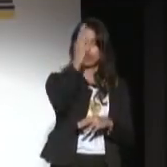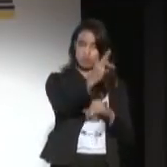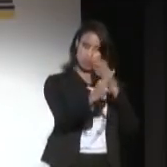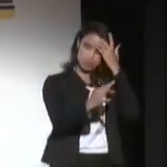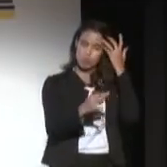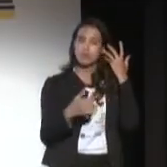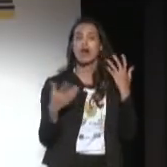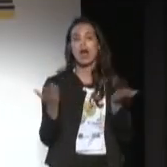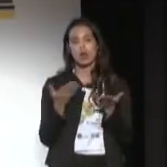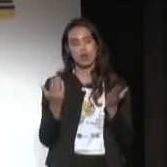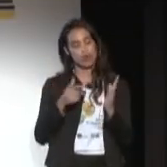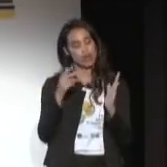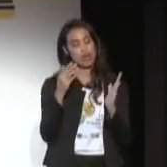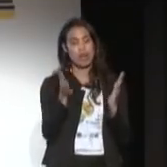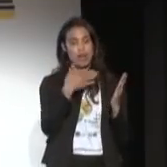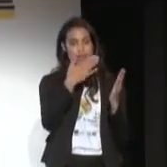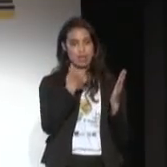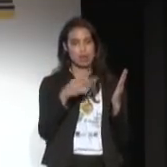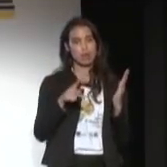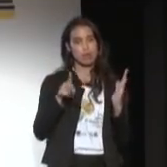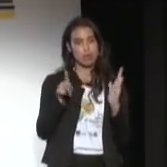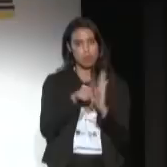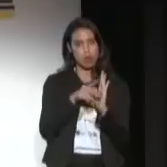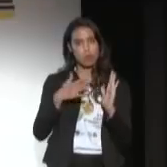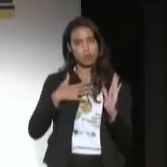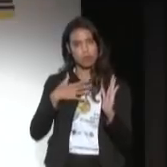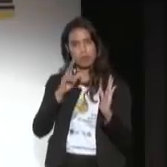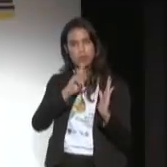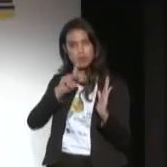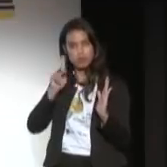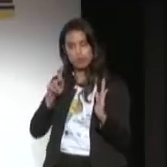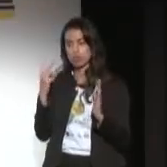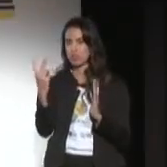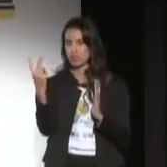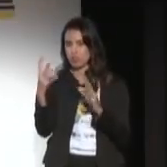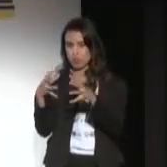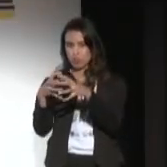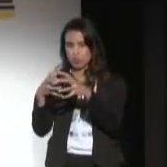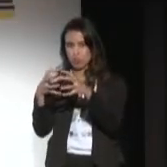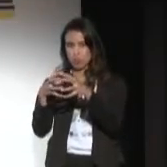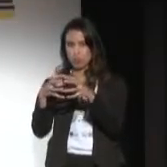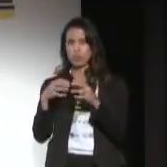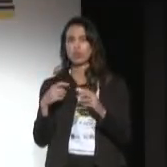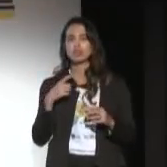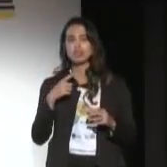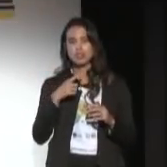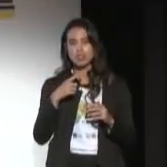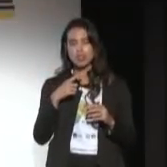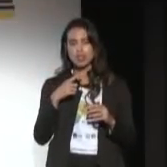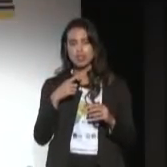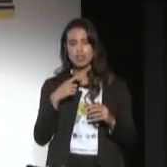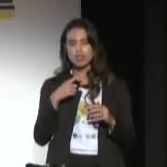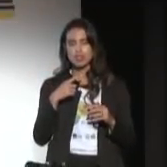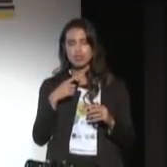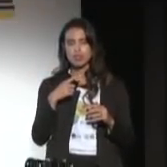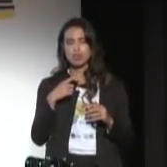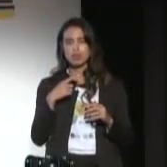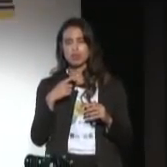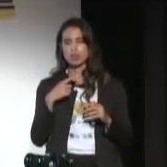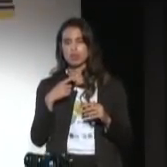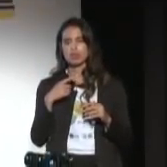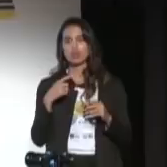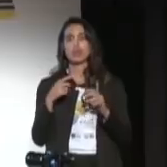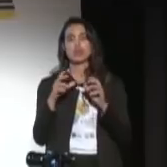das minhas professoras do segundo grupo. Ali nós estávamos discutindo o fenômeno fake news, que está lá previsto na BNCC como